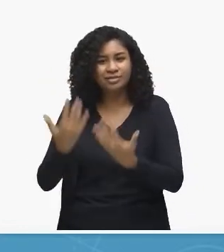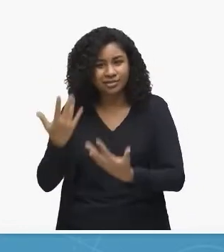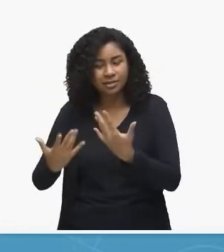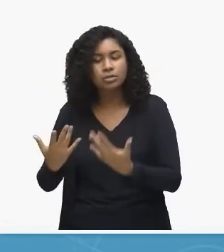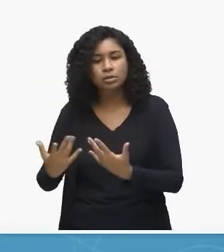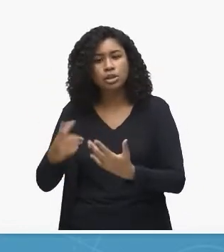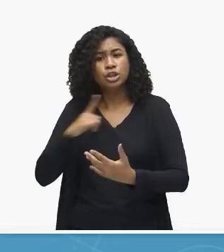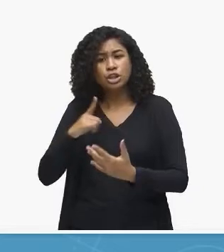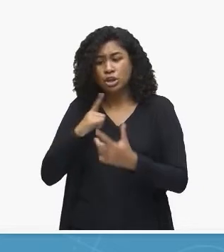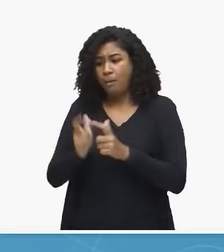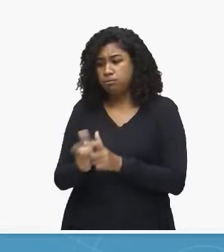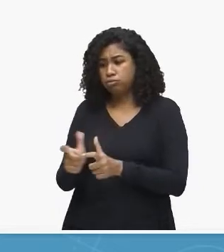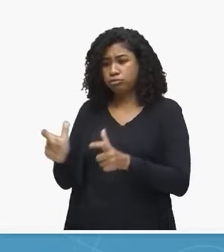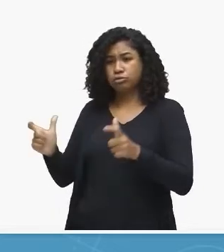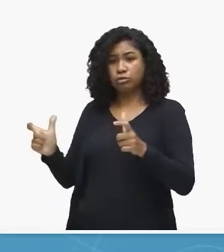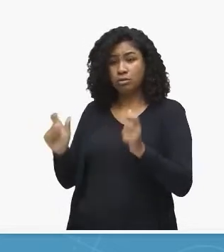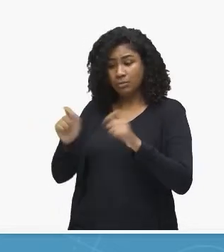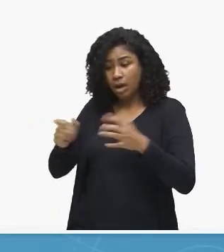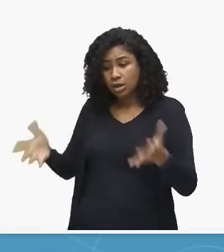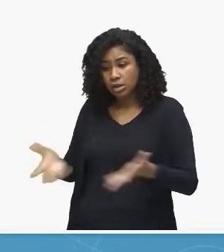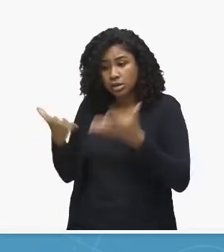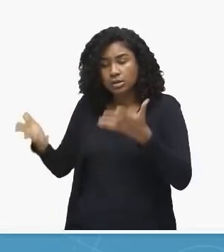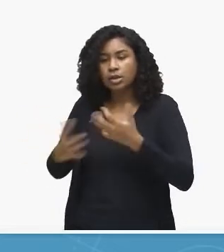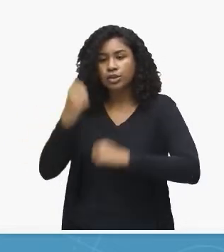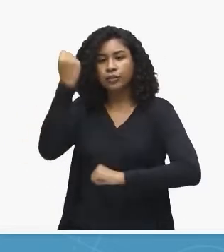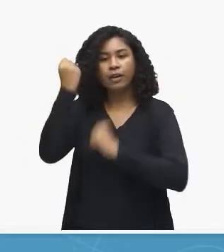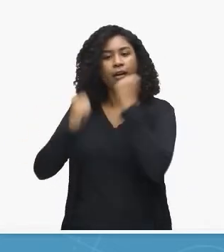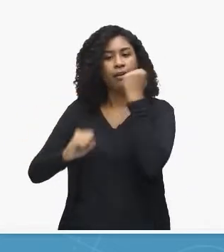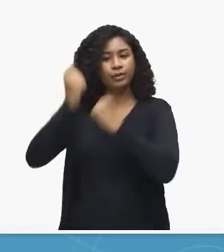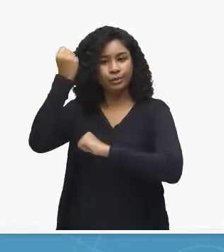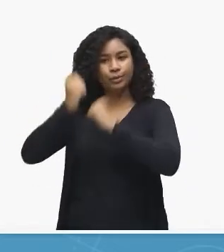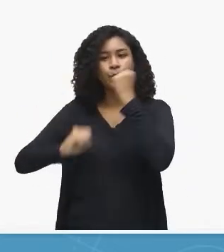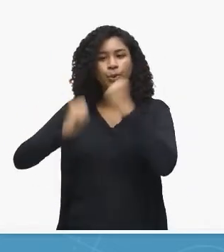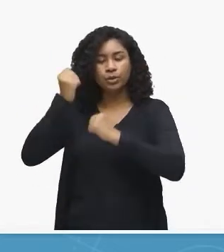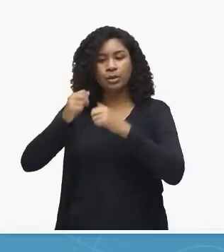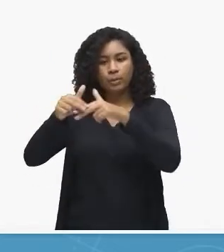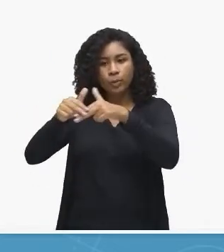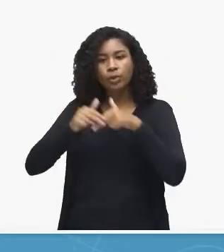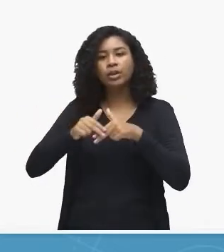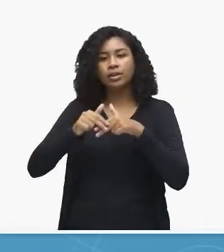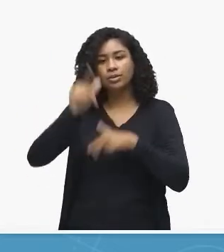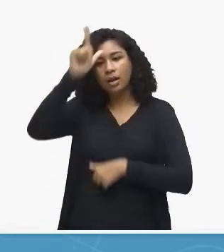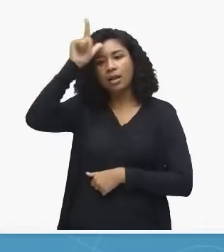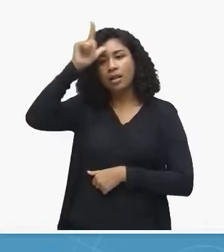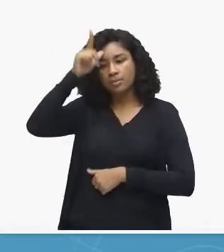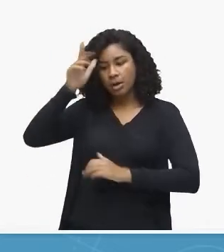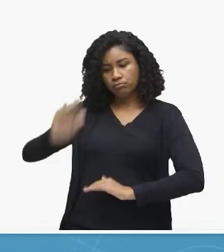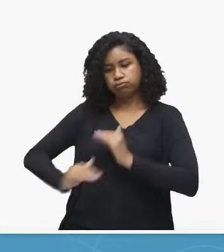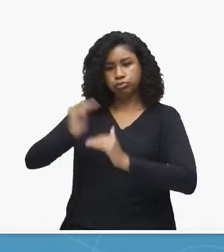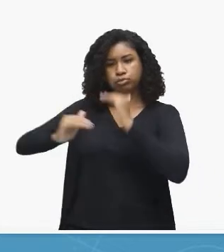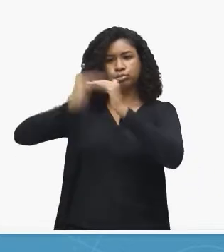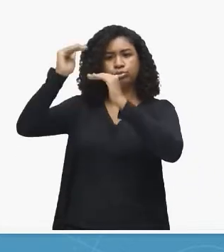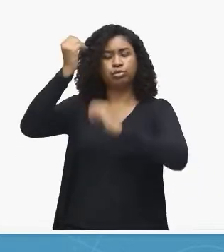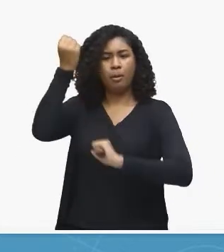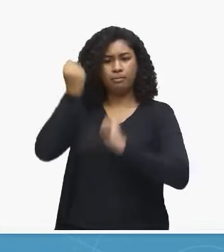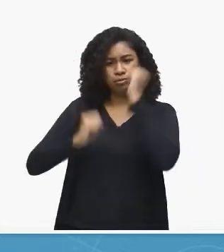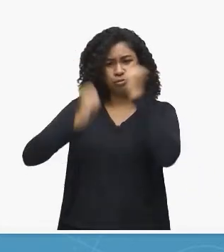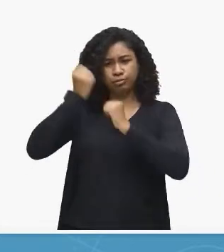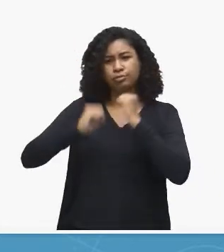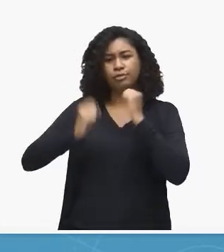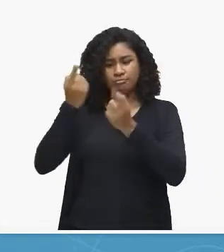aí, né, vai estimular o crescimento da Alemanha. Então a Alemanha vai crescer porque ela está dominando essas províncias francesas aí da Alsácia e a